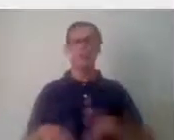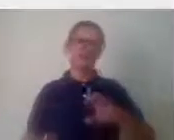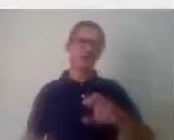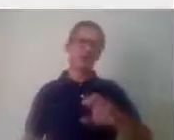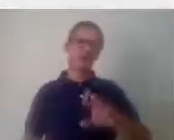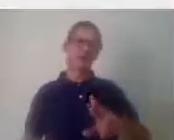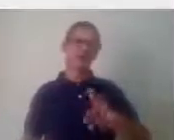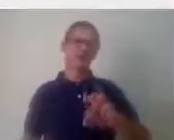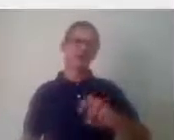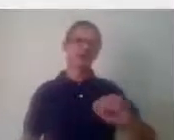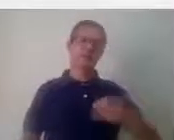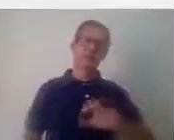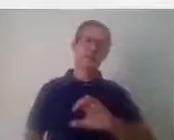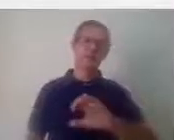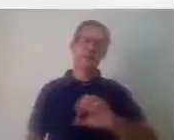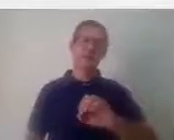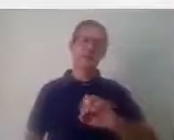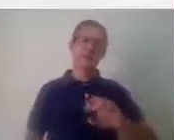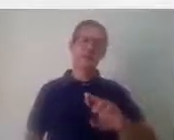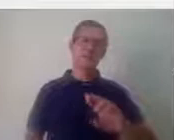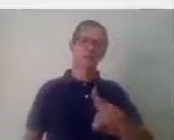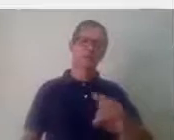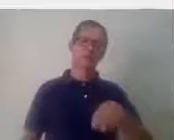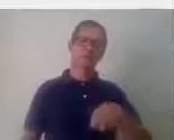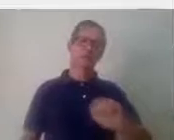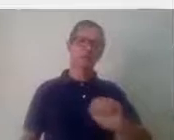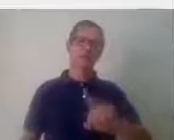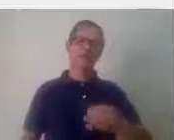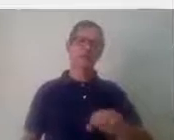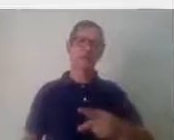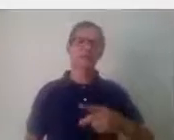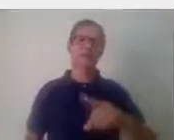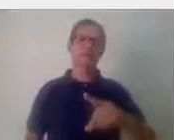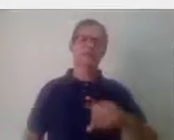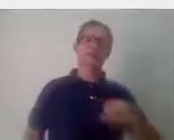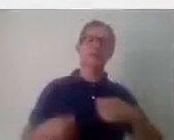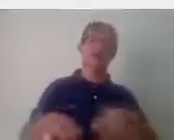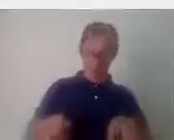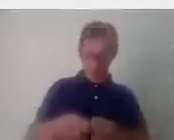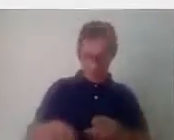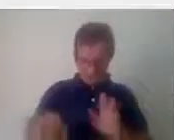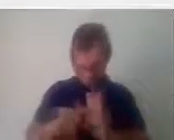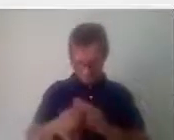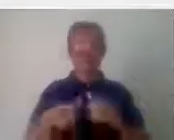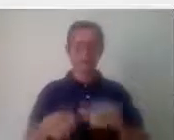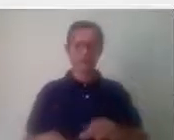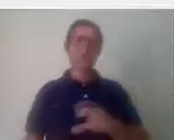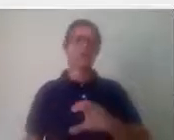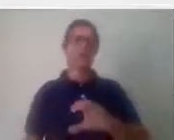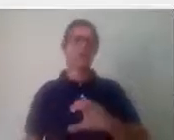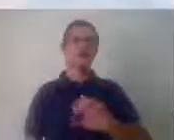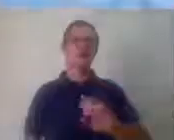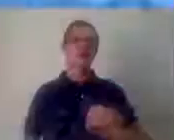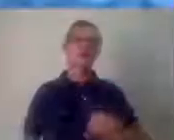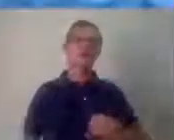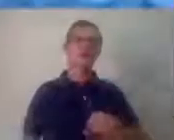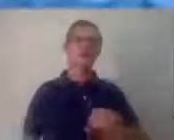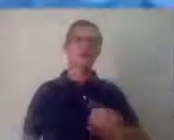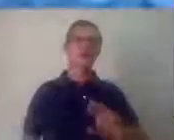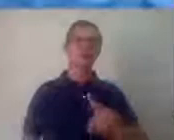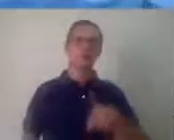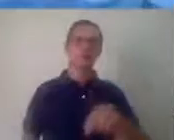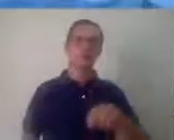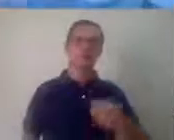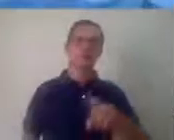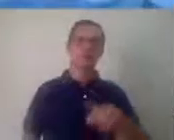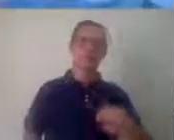minhas coordenadas polares. Nós vamos precisar saber dessas coordenadas polares, principalmente quando nós tivermos